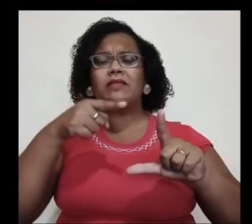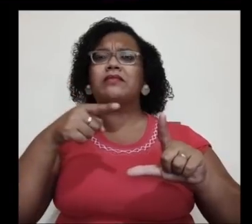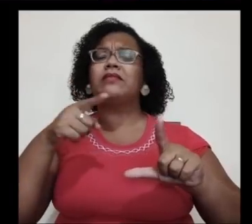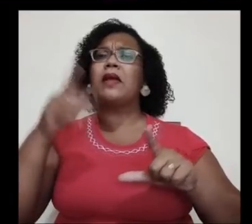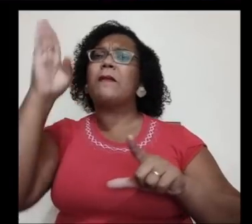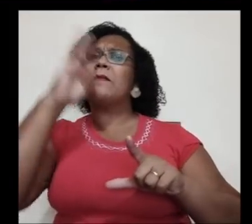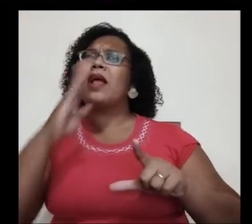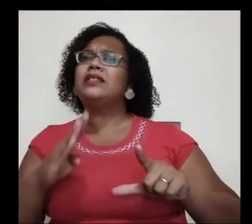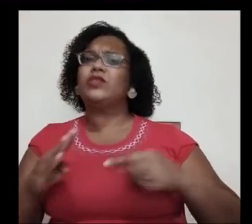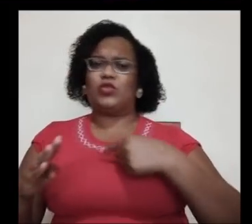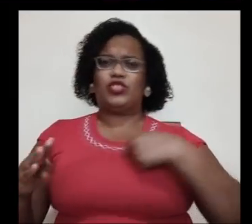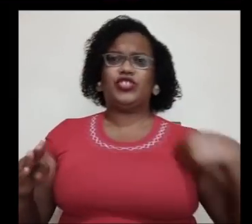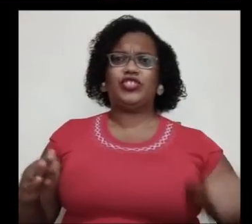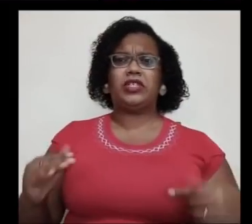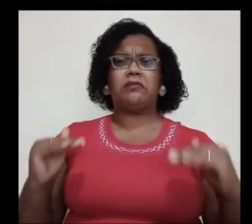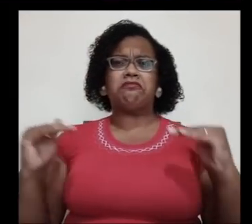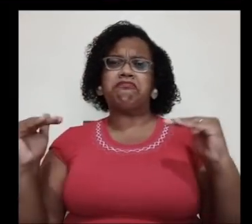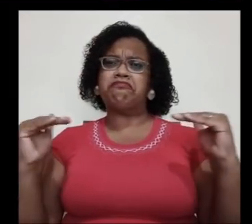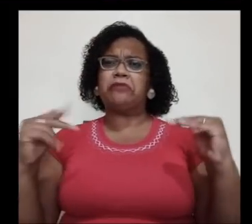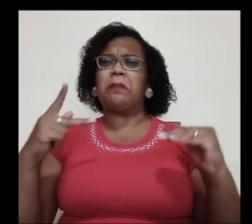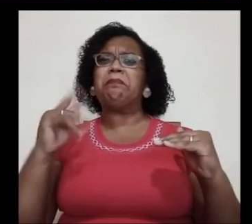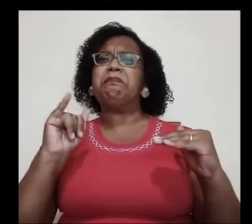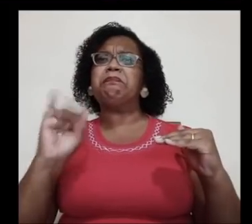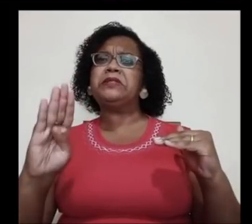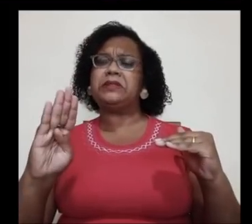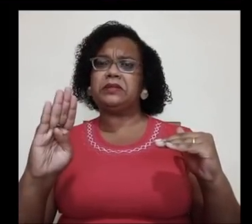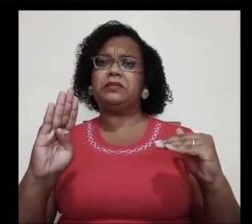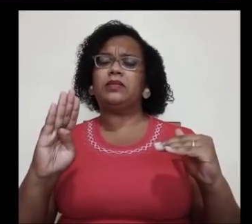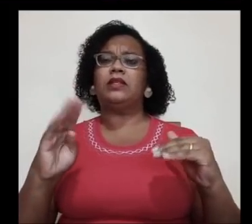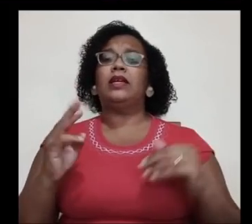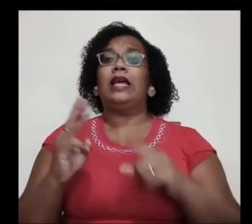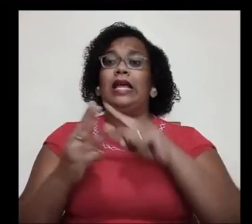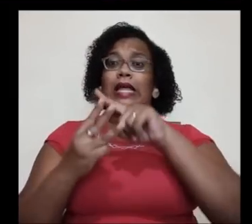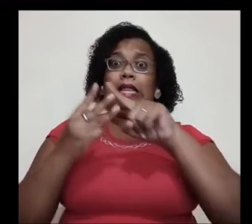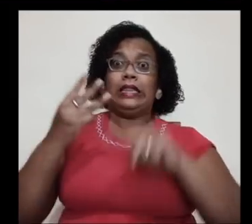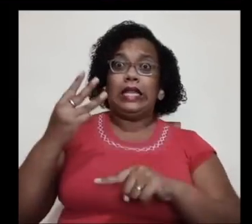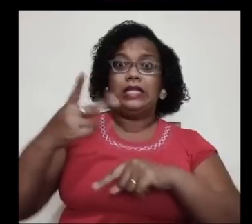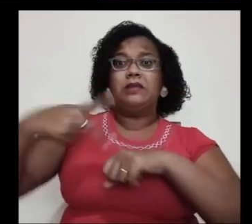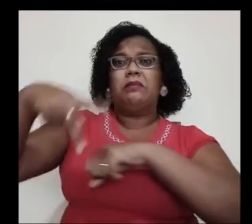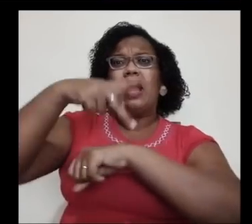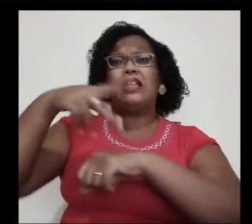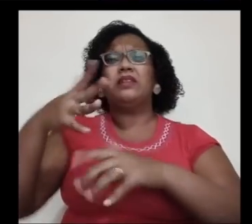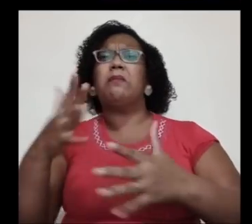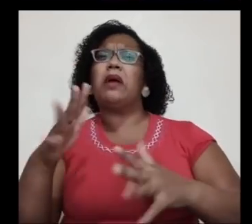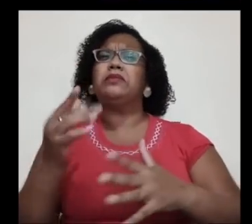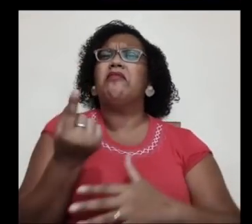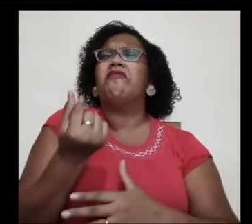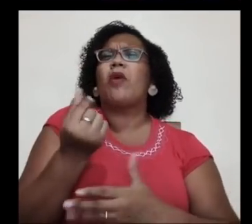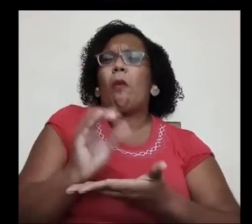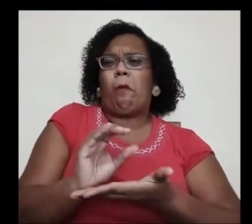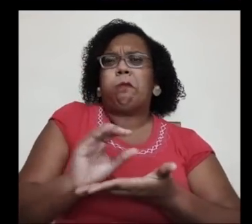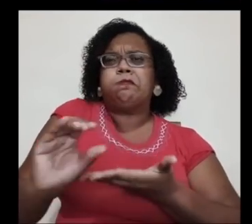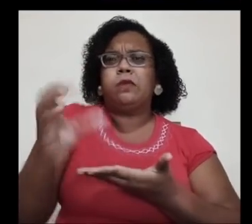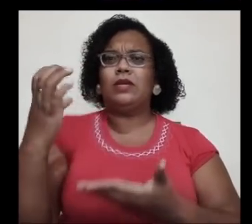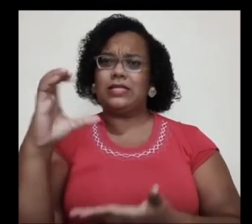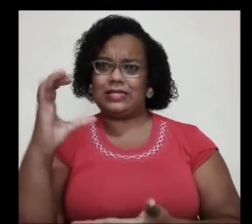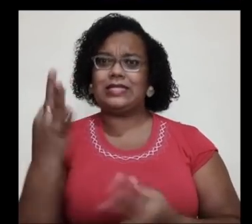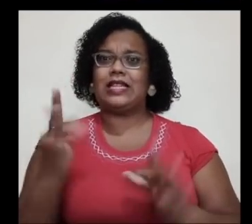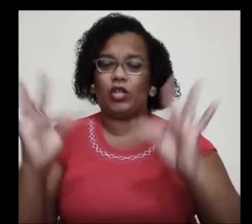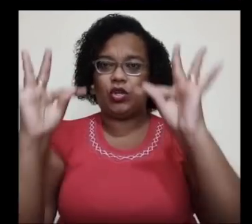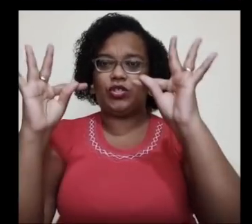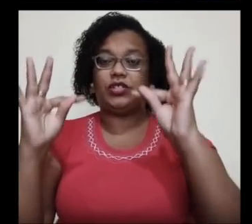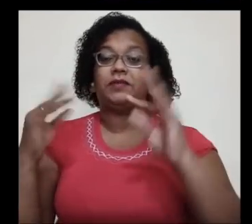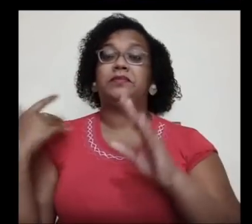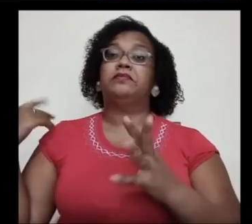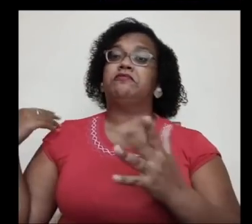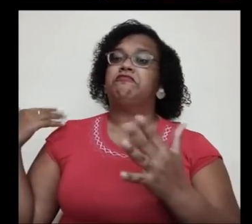menos o mesmo valor em ciência e tecnologia. Daí para cá, a Coreia do Sul aumentou muito, aumentou inclusive também o seu, aí